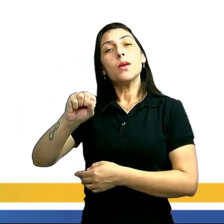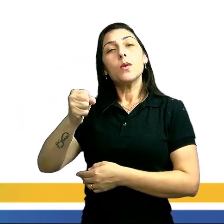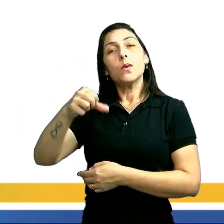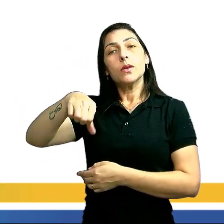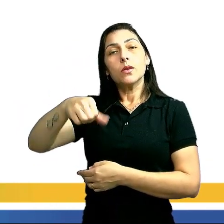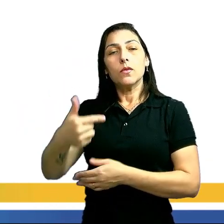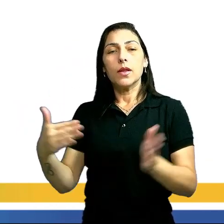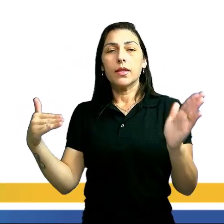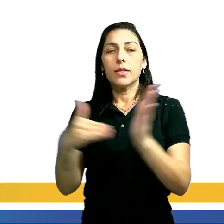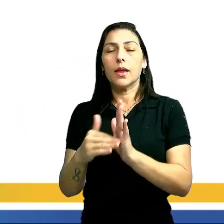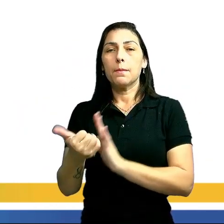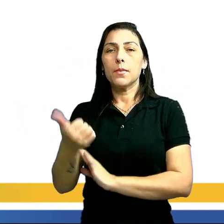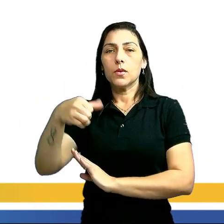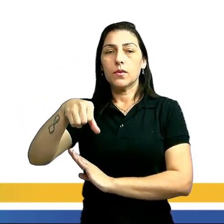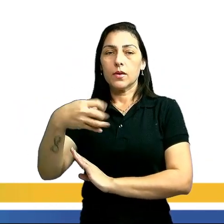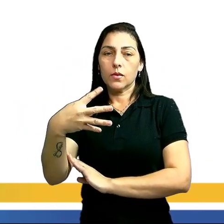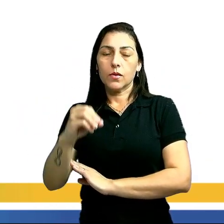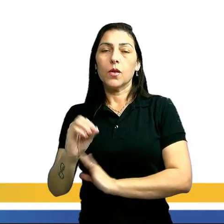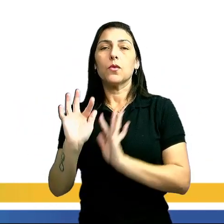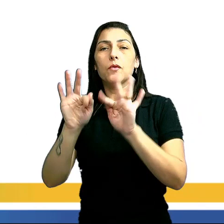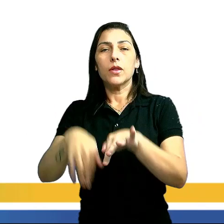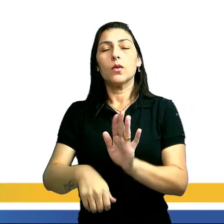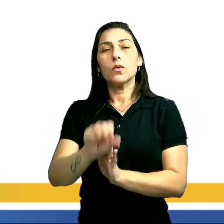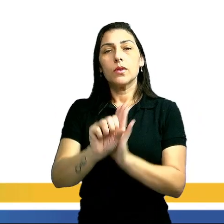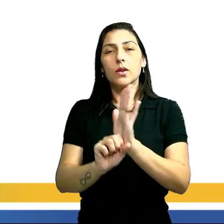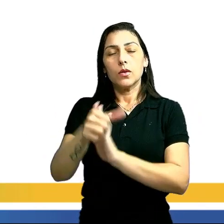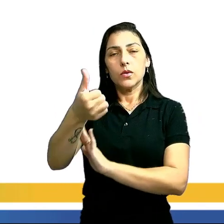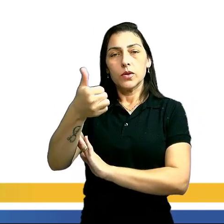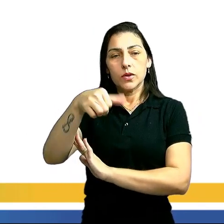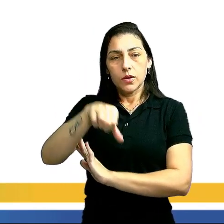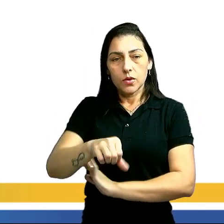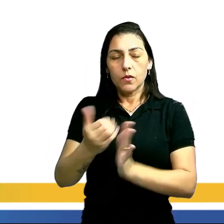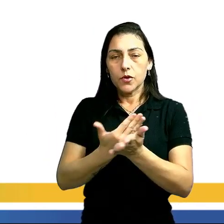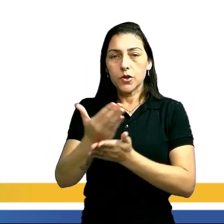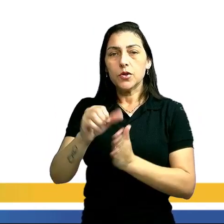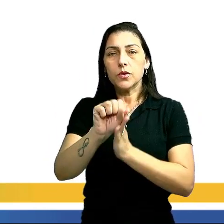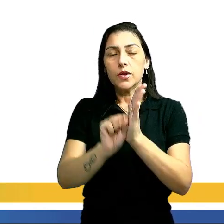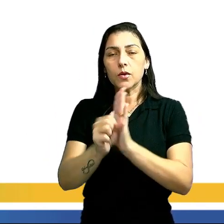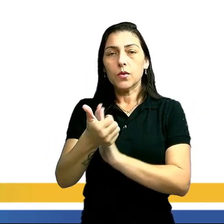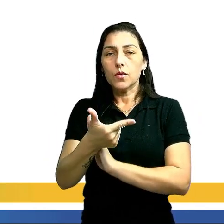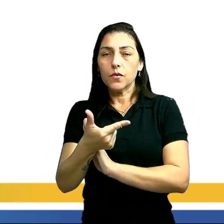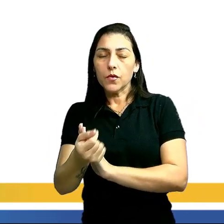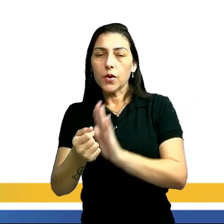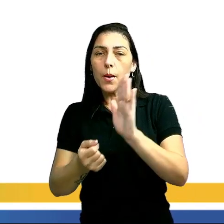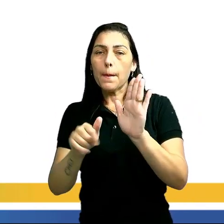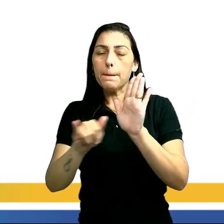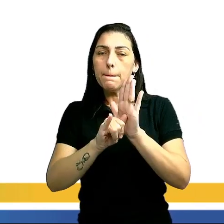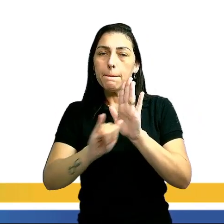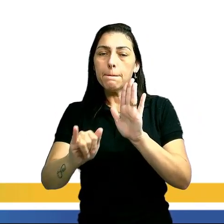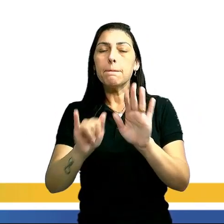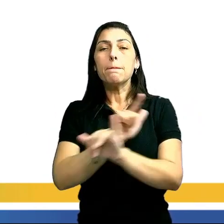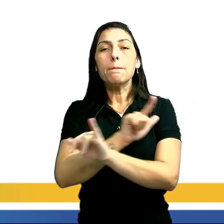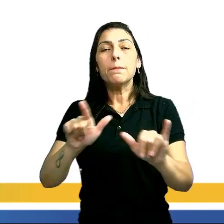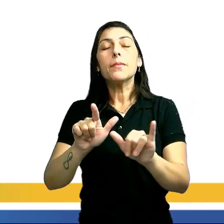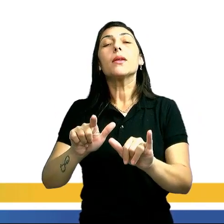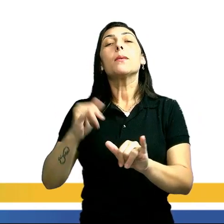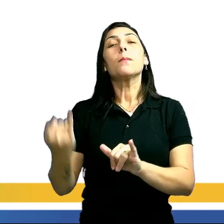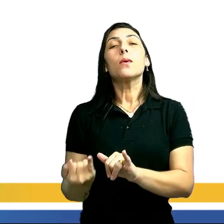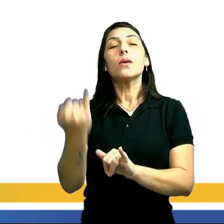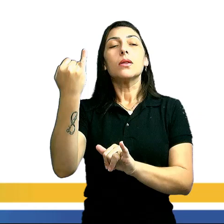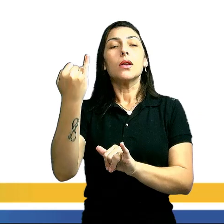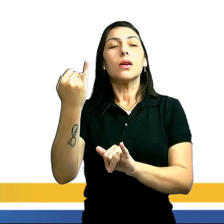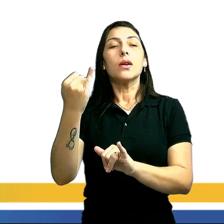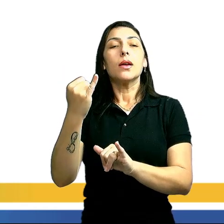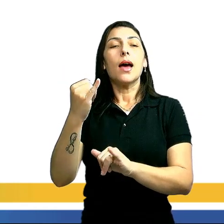viver aí no final do século XIX, início do século XX, publica uma importante obra